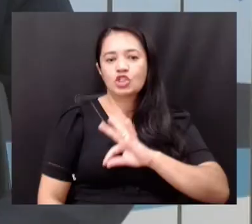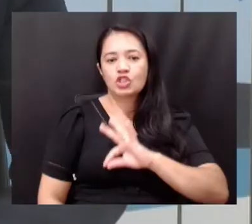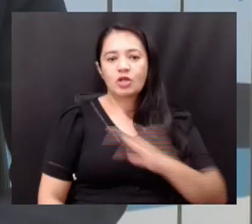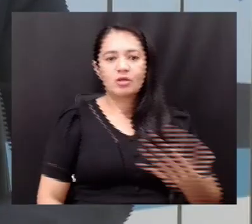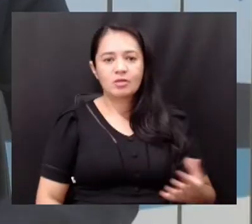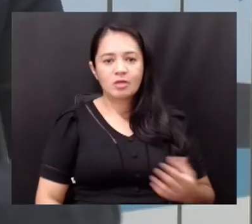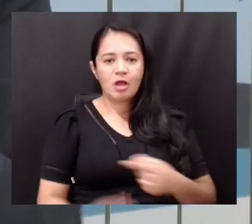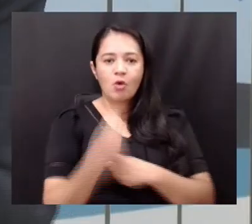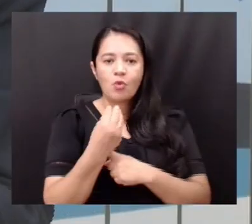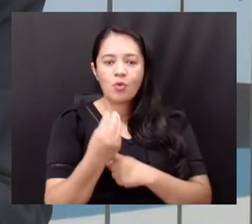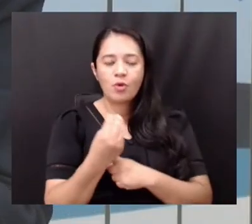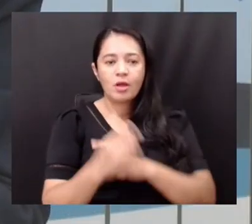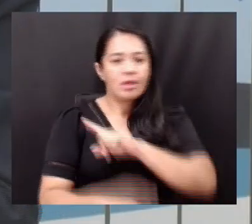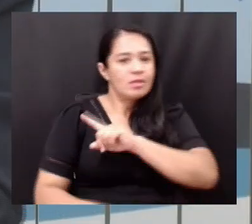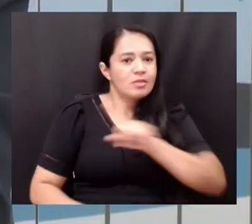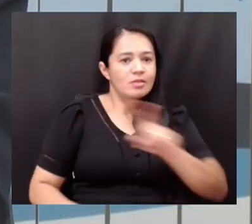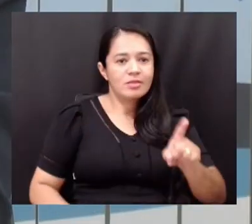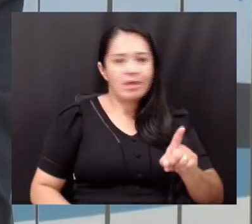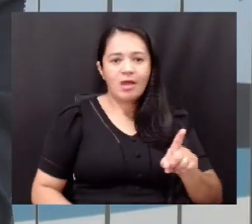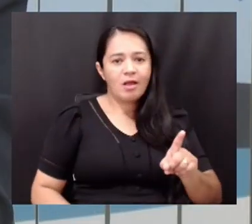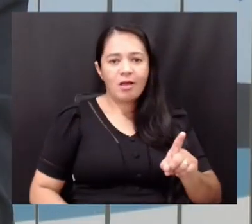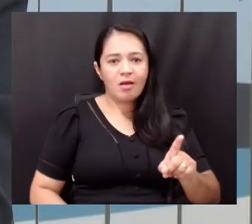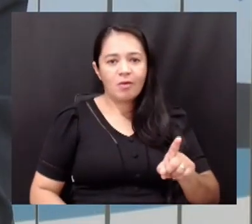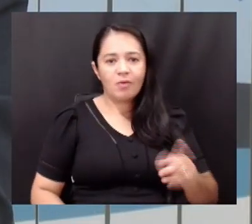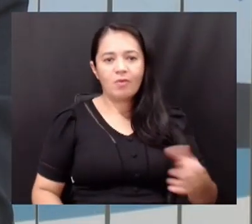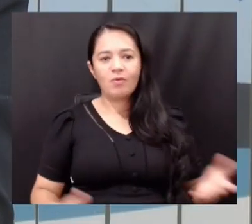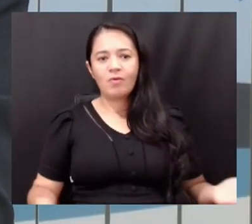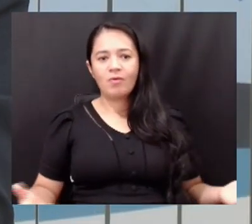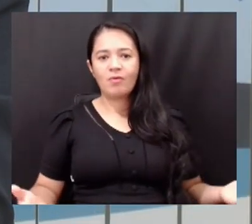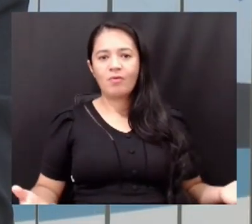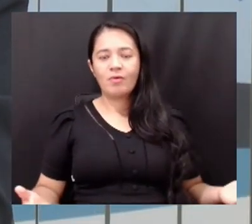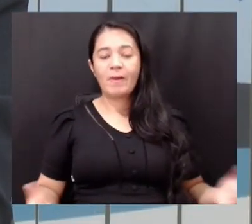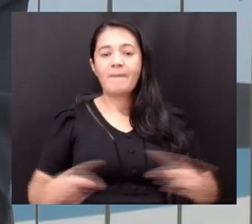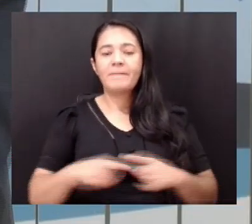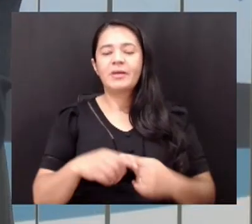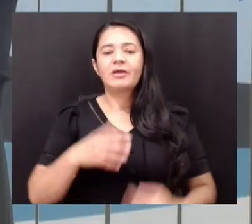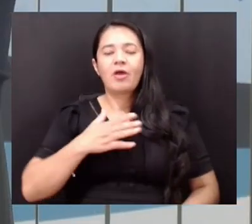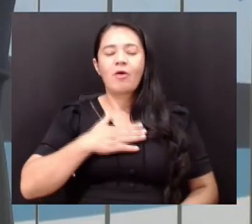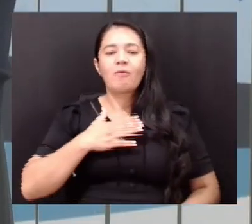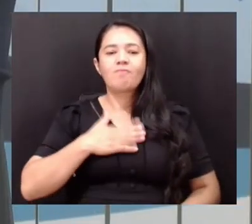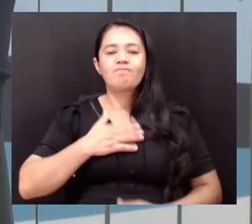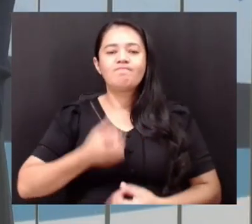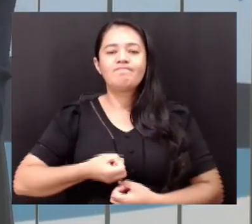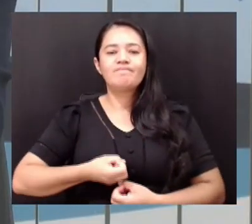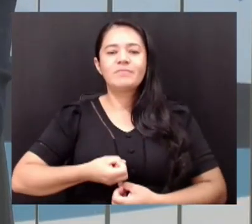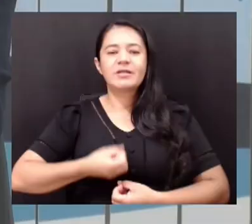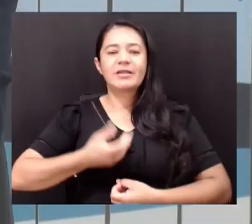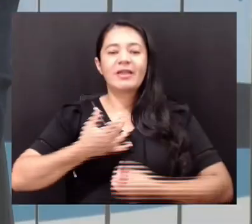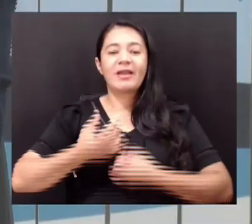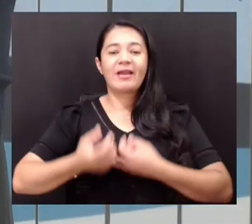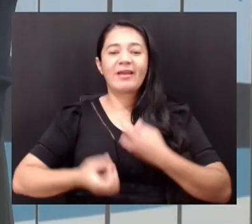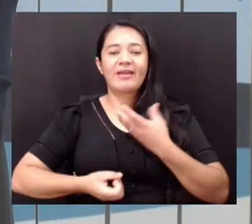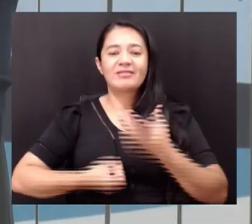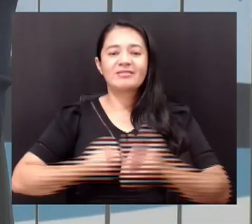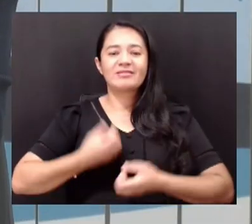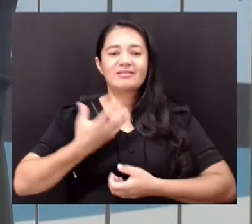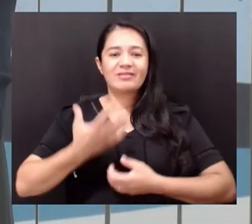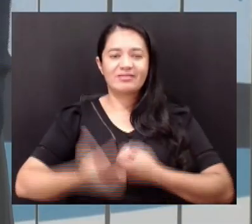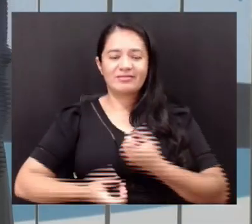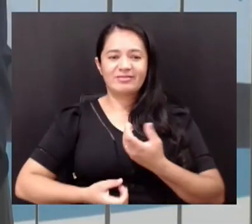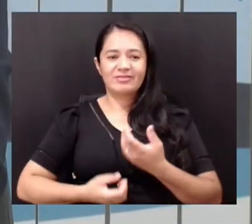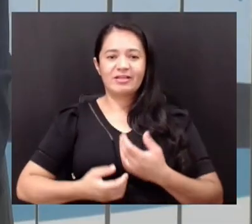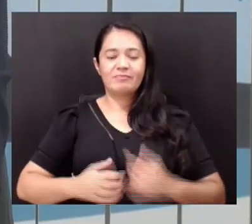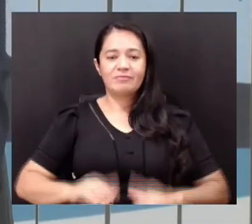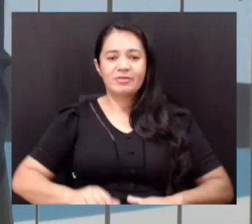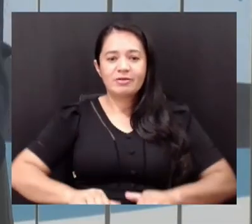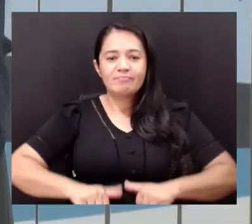meu din-din aqui para eu sobreviver, mas com a minha essência, né? Com a minha autoestima, que